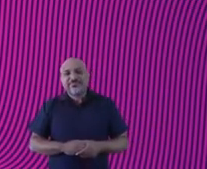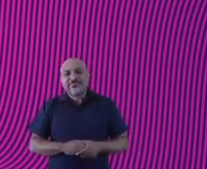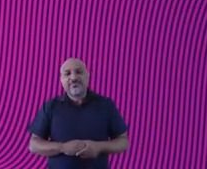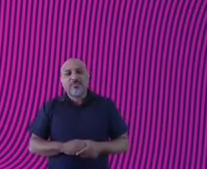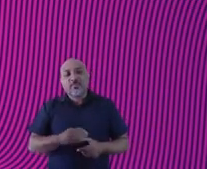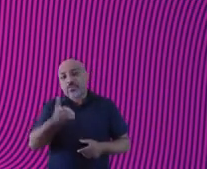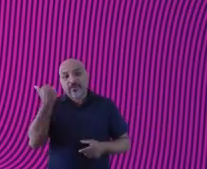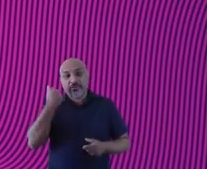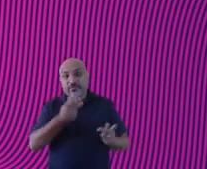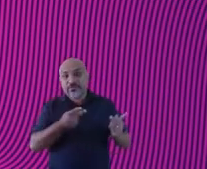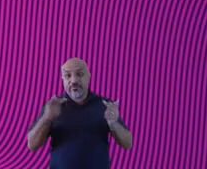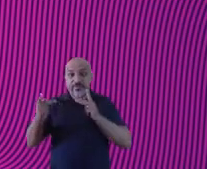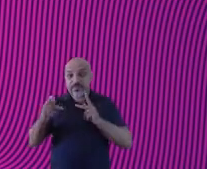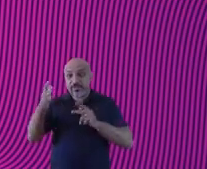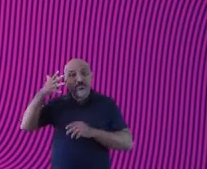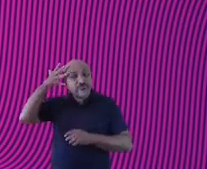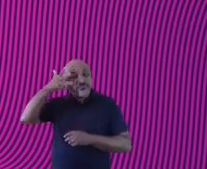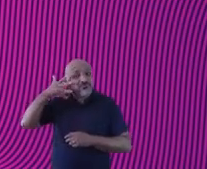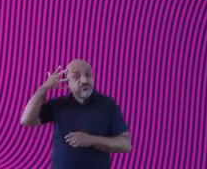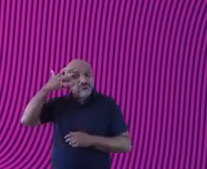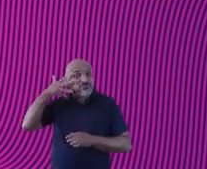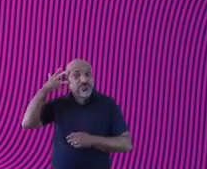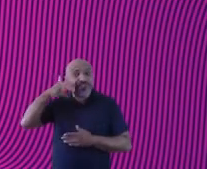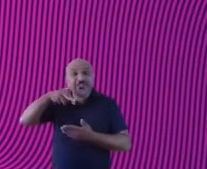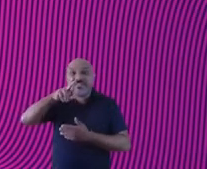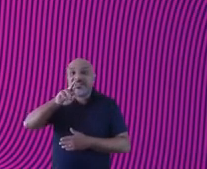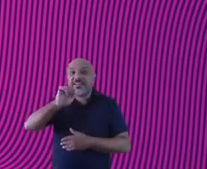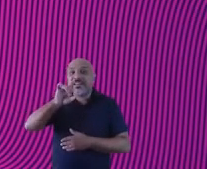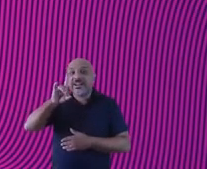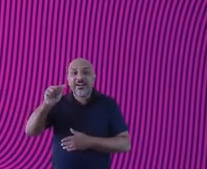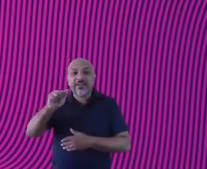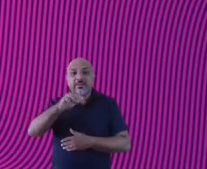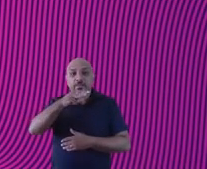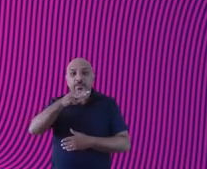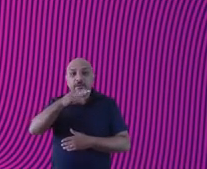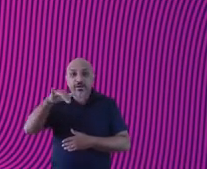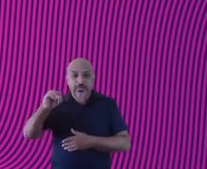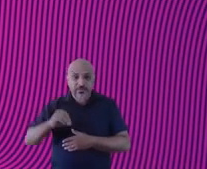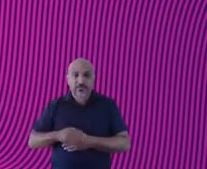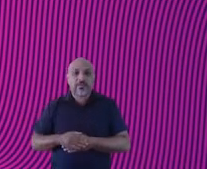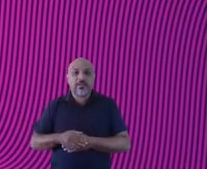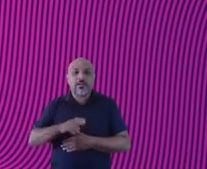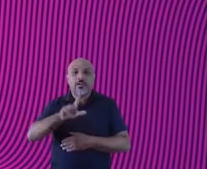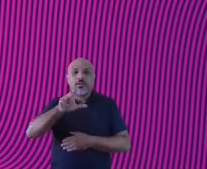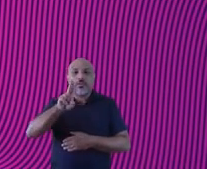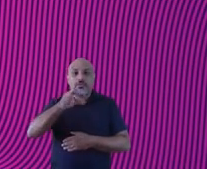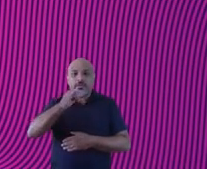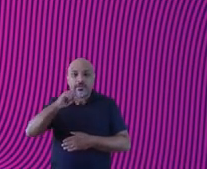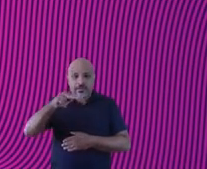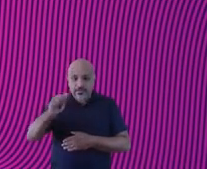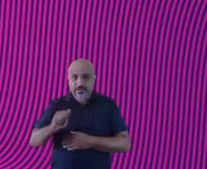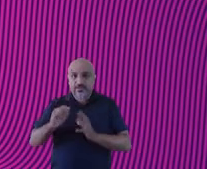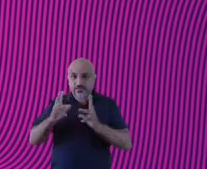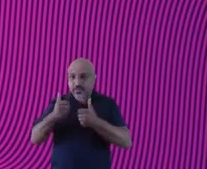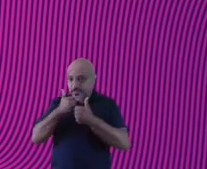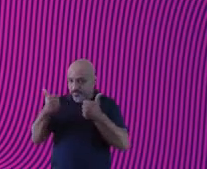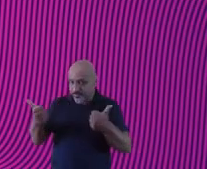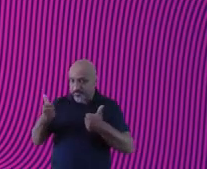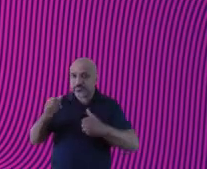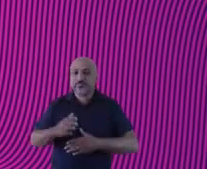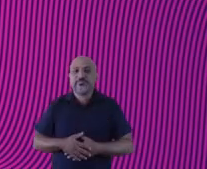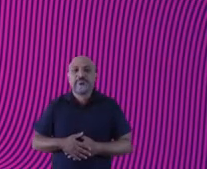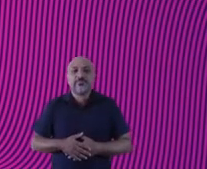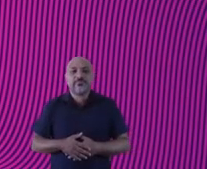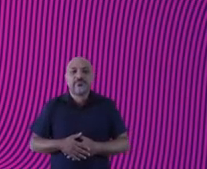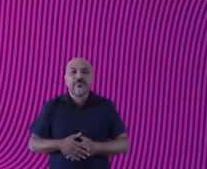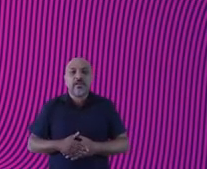pessoal do painel, né? Ricardo Bini, Márcio Rori, Paulo Quaresma e Luciana. Opa, todo mundo aí. Então, Carol, já